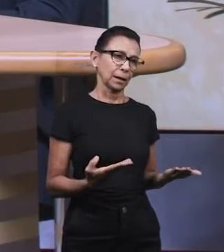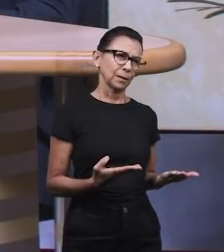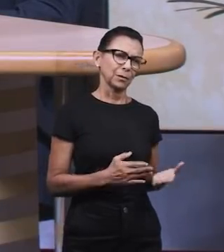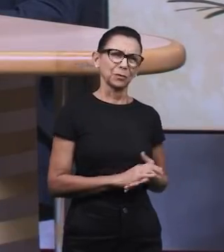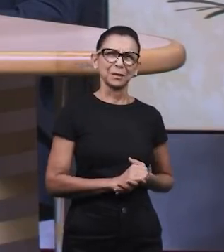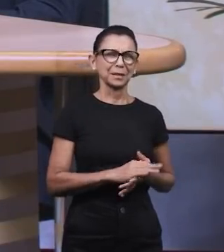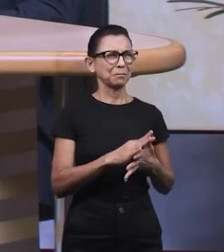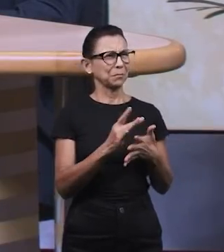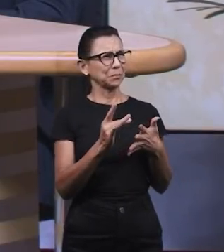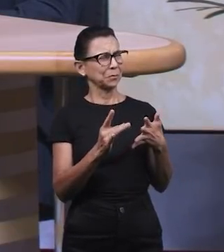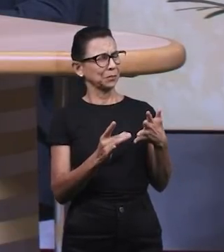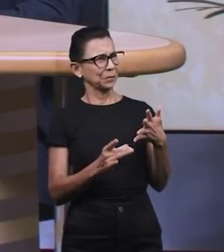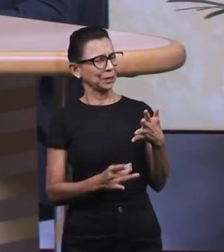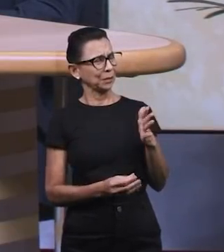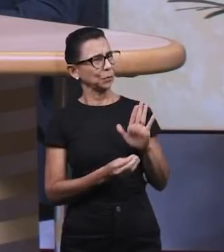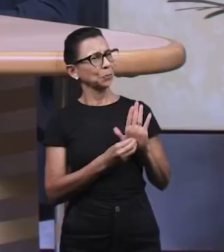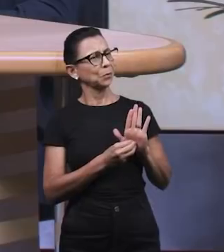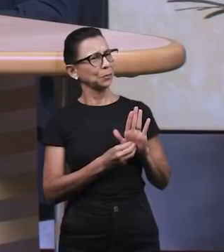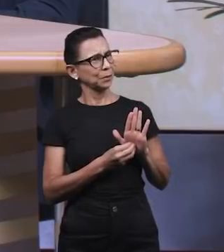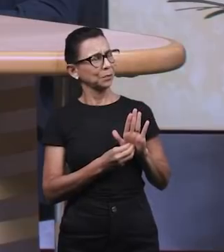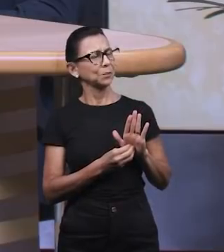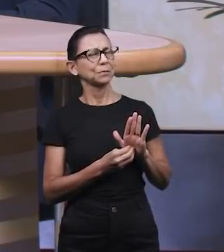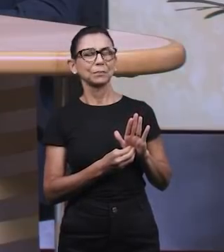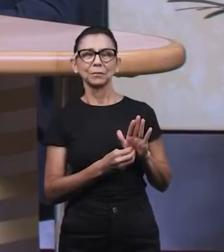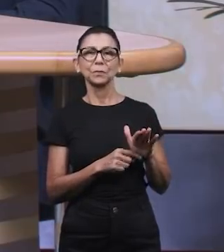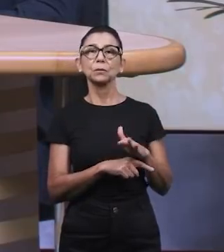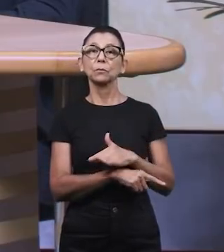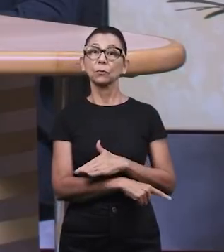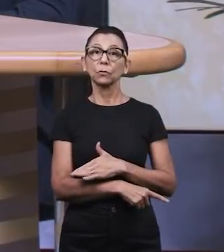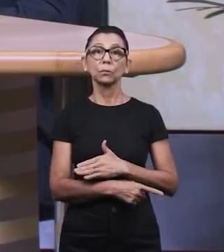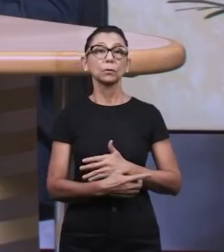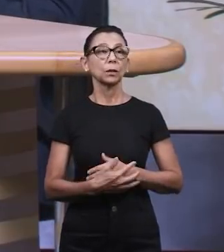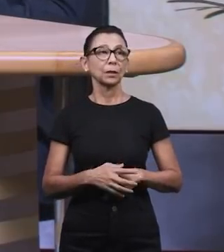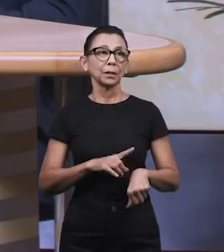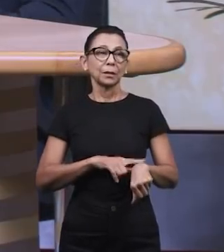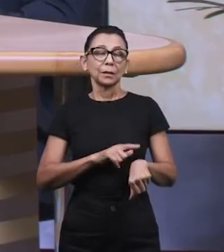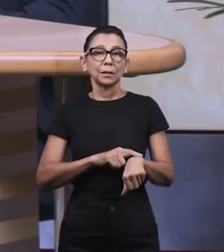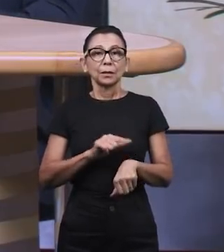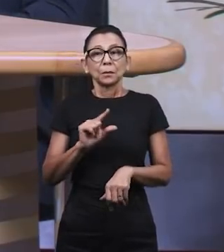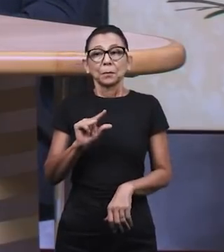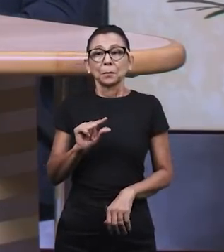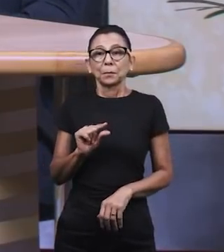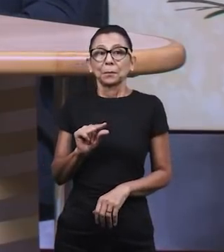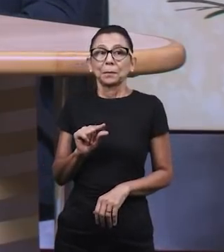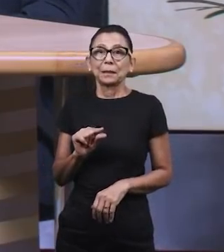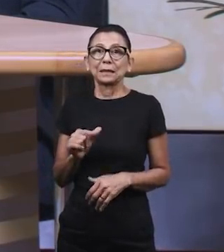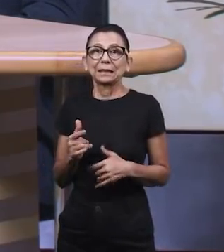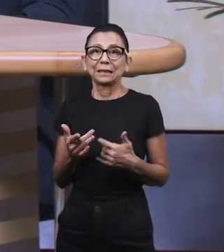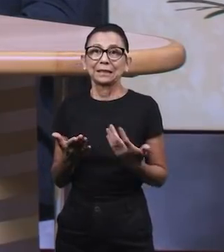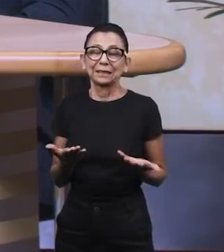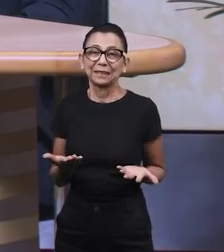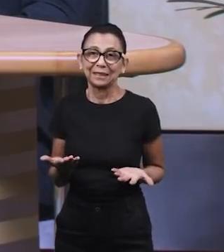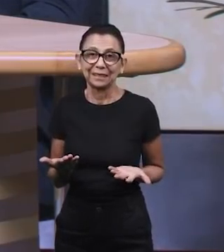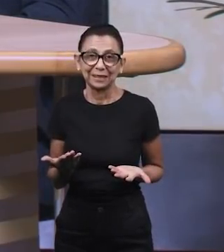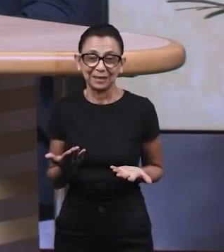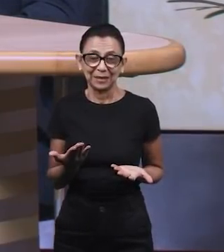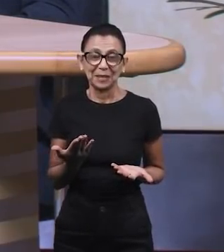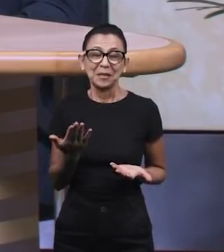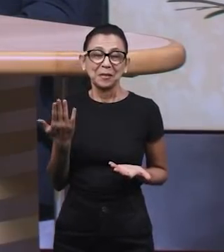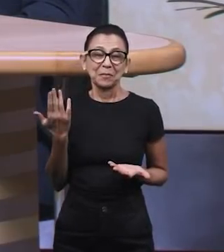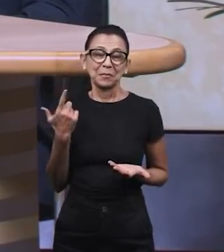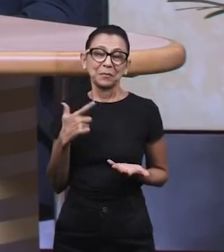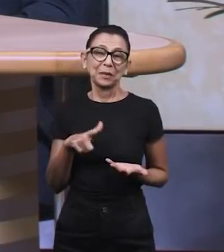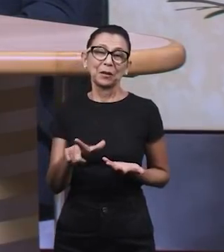assim, é uma riqueza de conteúdo muito grande e naturalmente o nosso tempo é curto para a gente conseguir